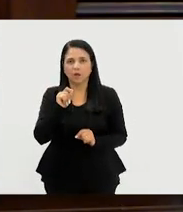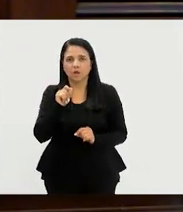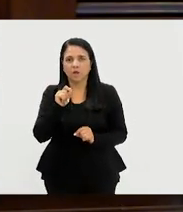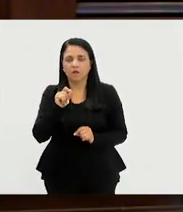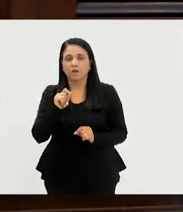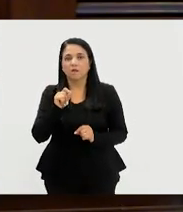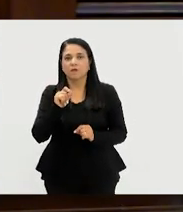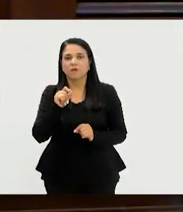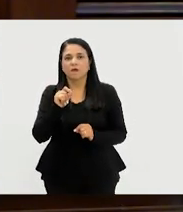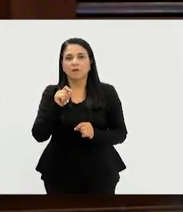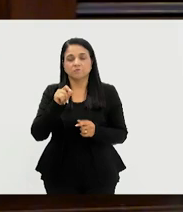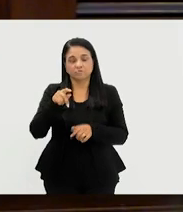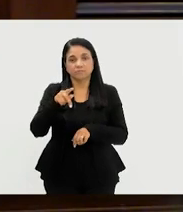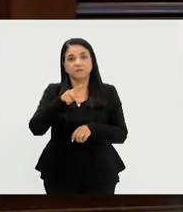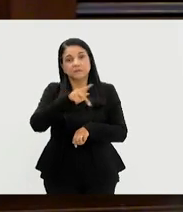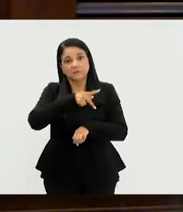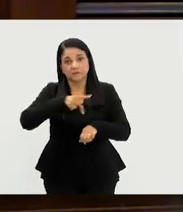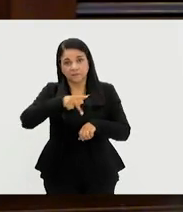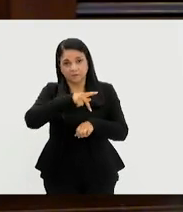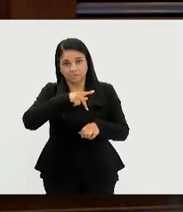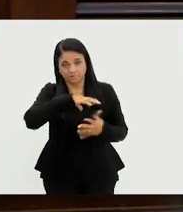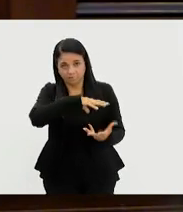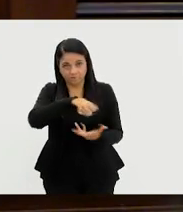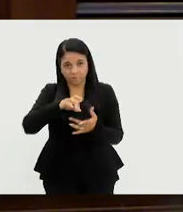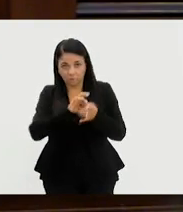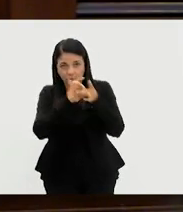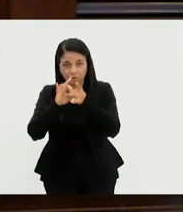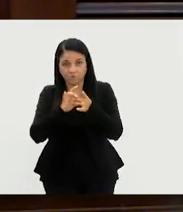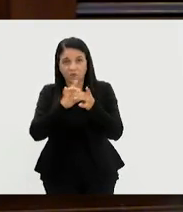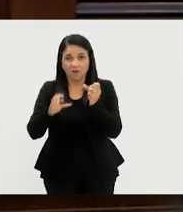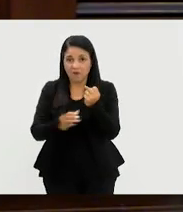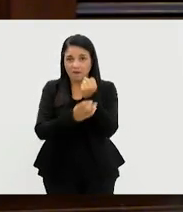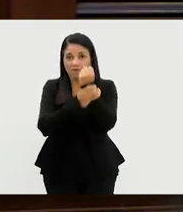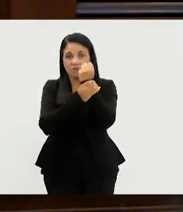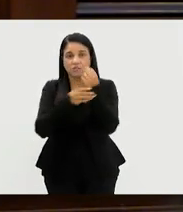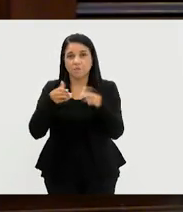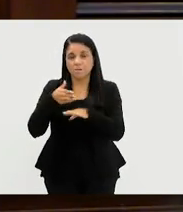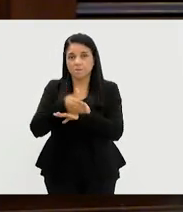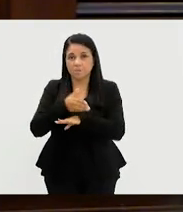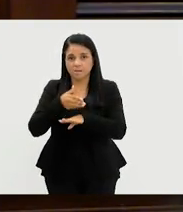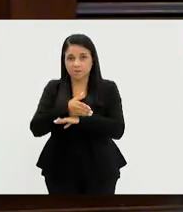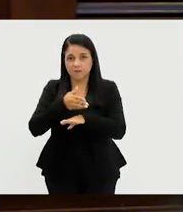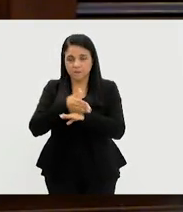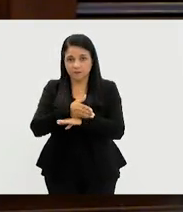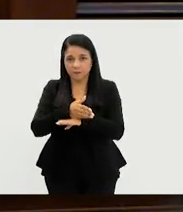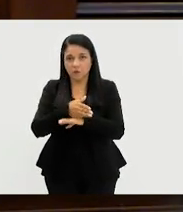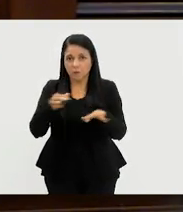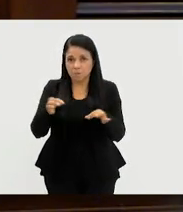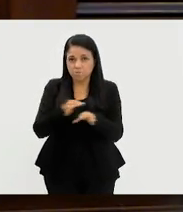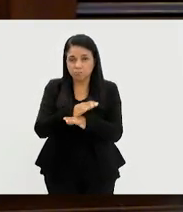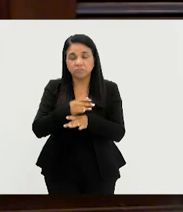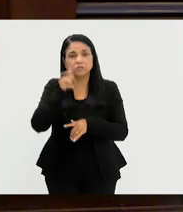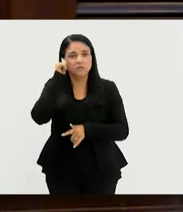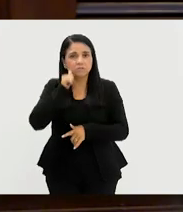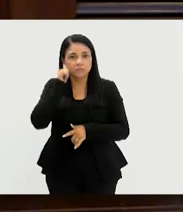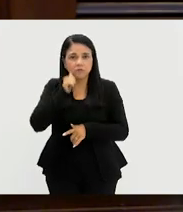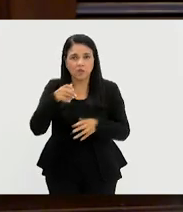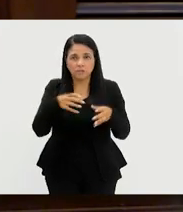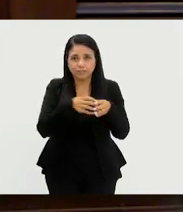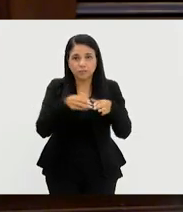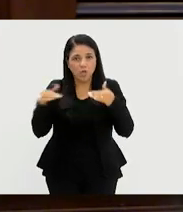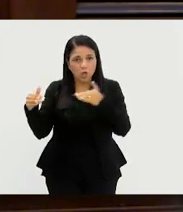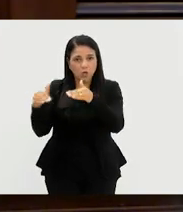às Nações Unidas cabe garantir a participação plena e efetiva das mulheres e a igualdade